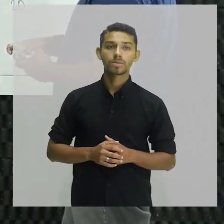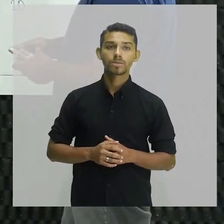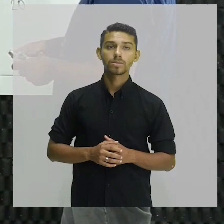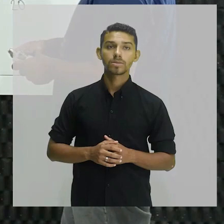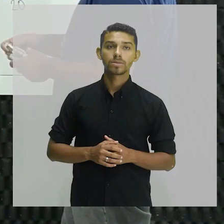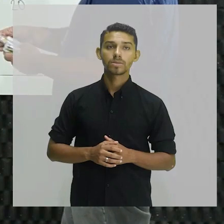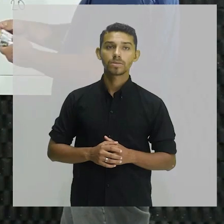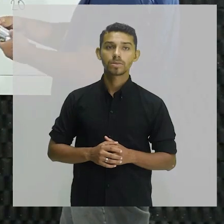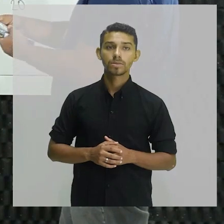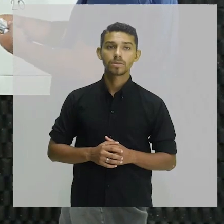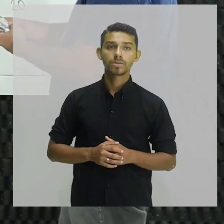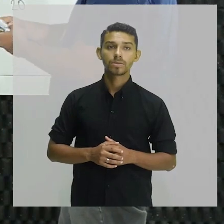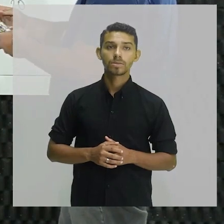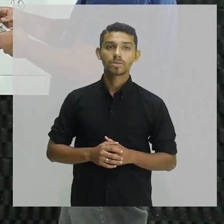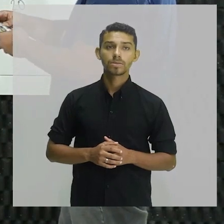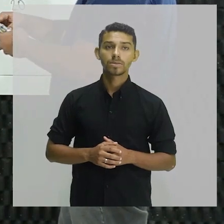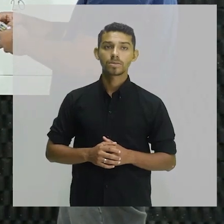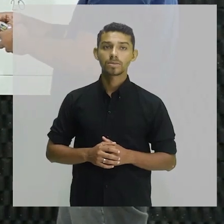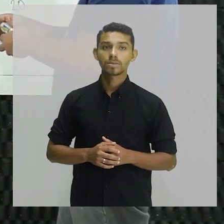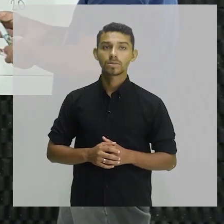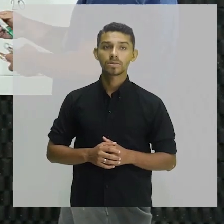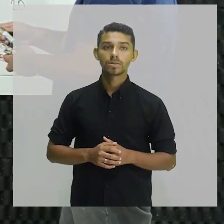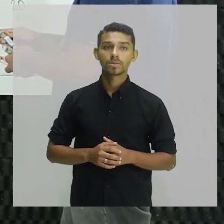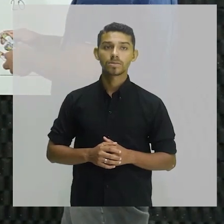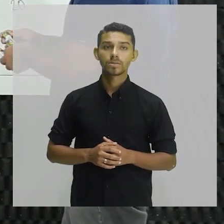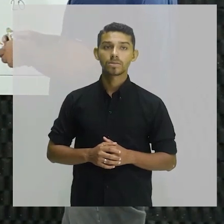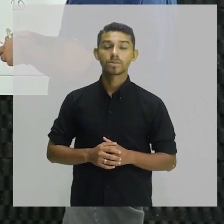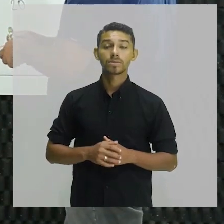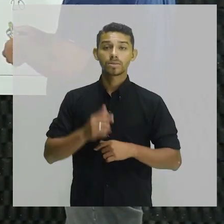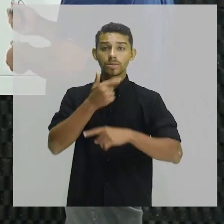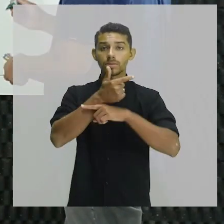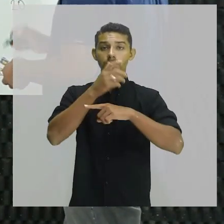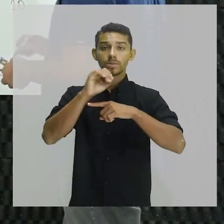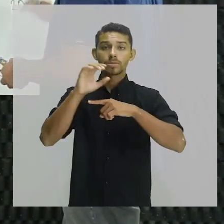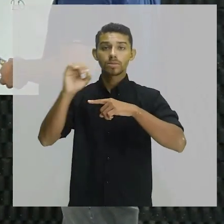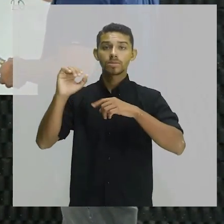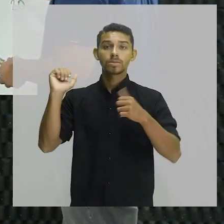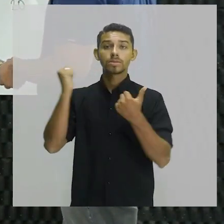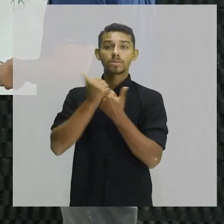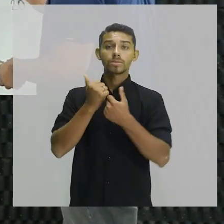mais 20, ok? Quer dizer, sobre 20, né?